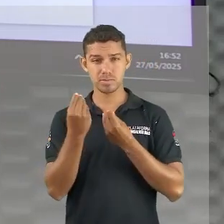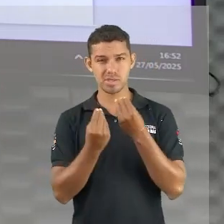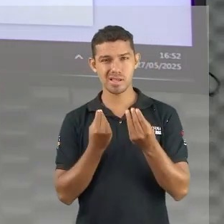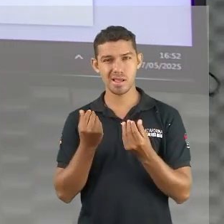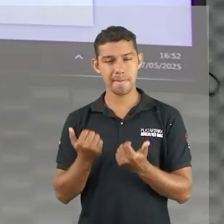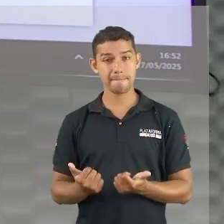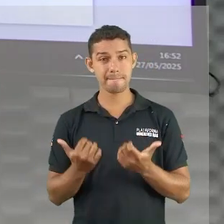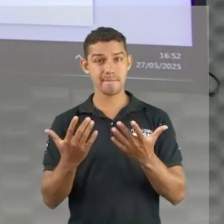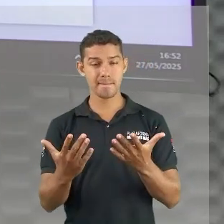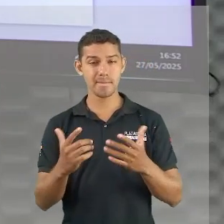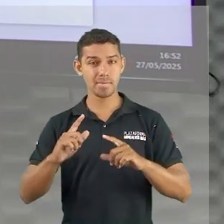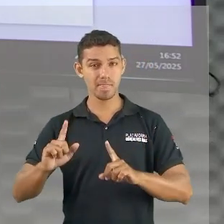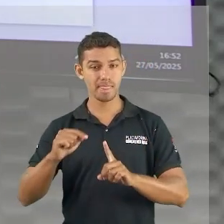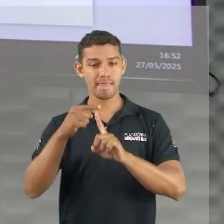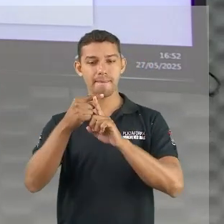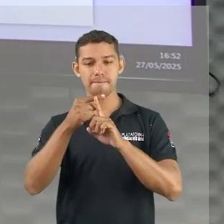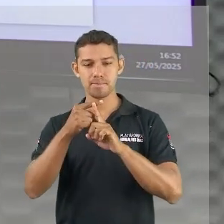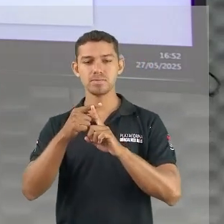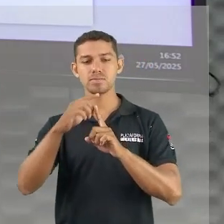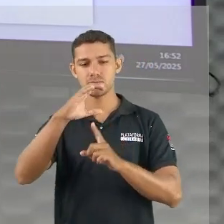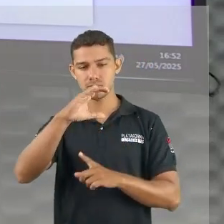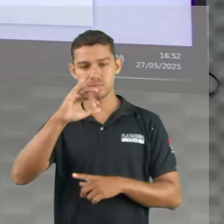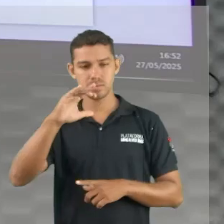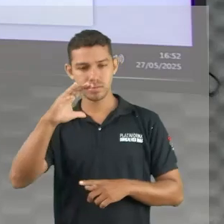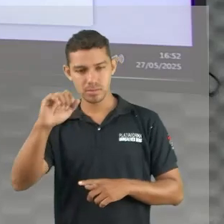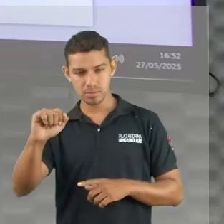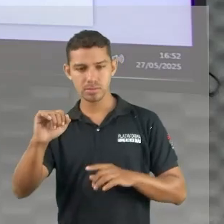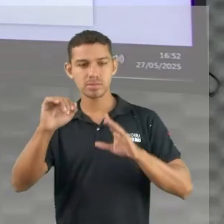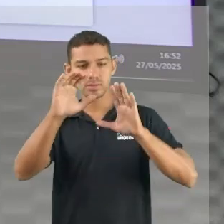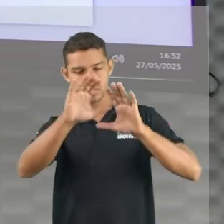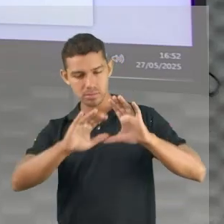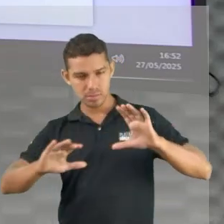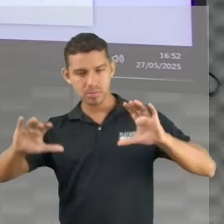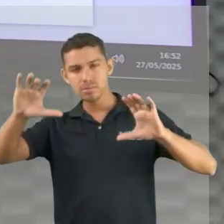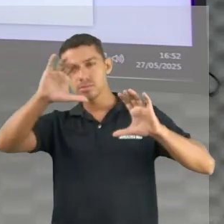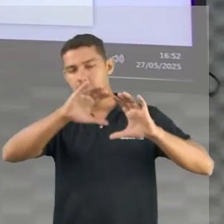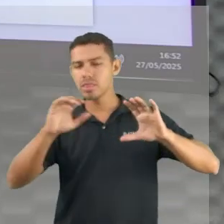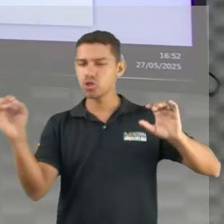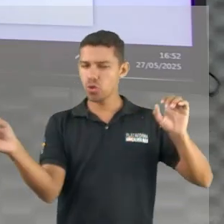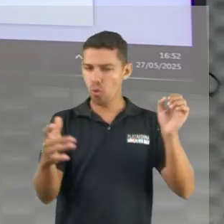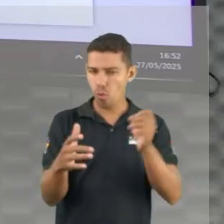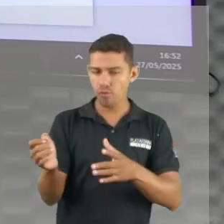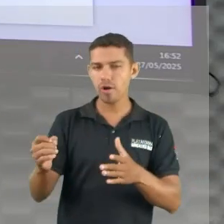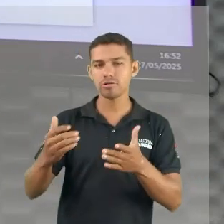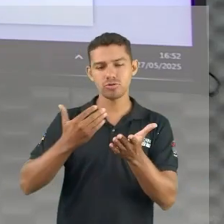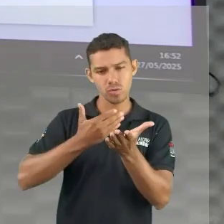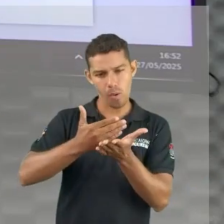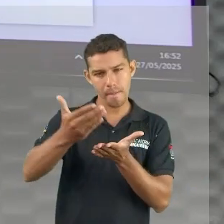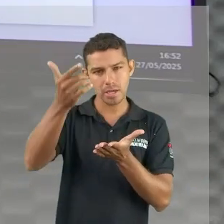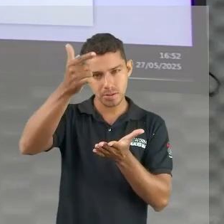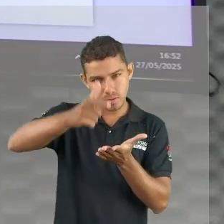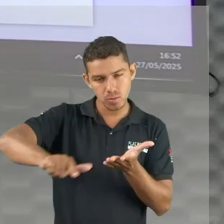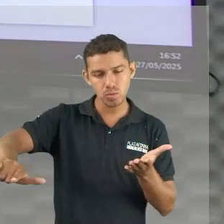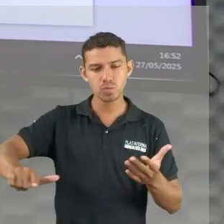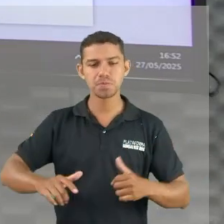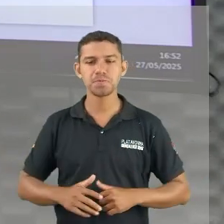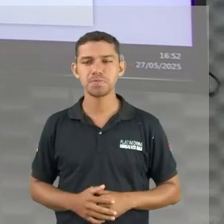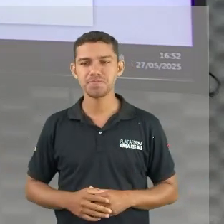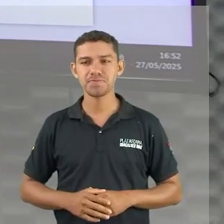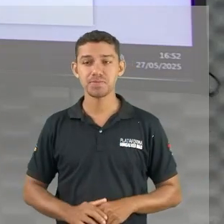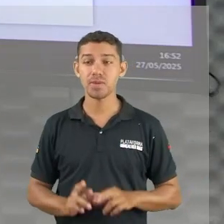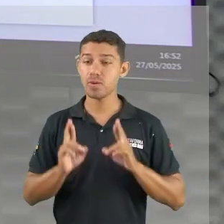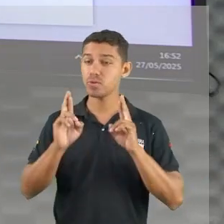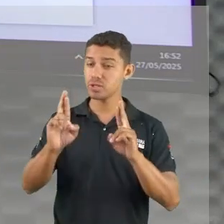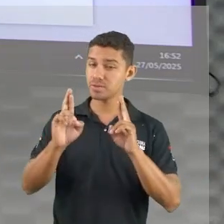cada vez mais cíclica, que se renova, se refaz, né, e recomeça, né? Então, eu